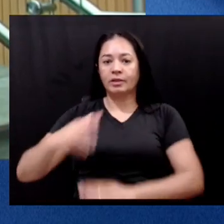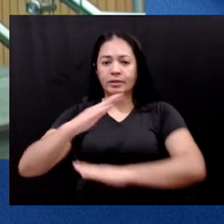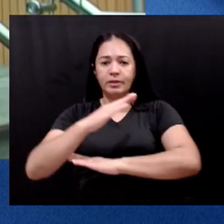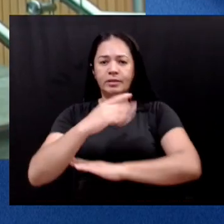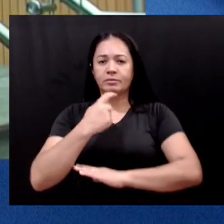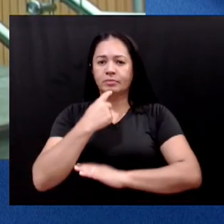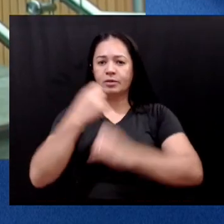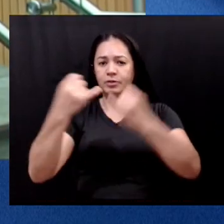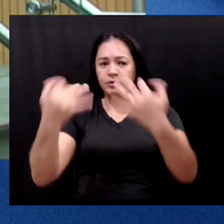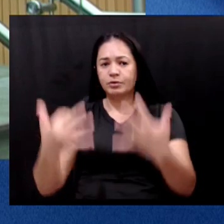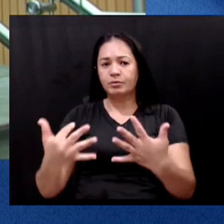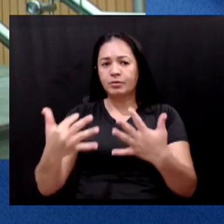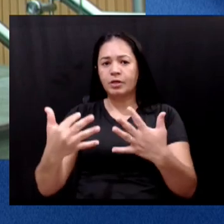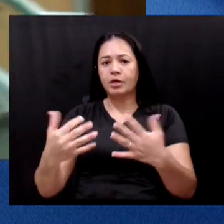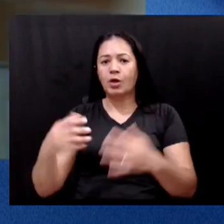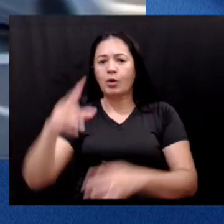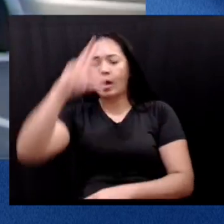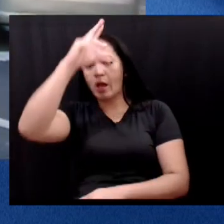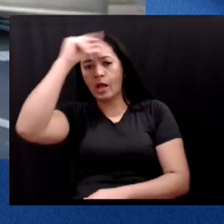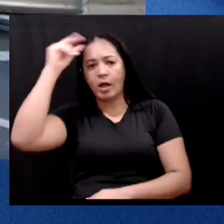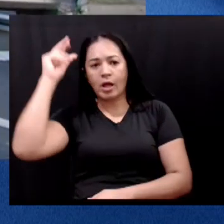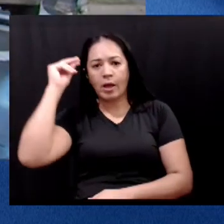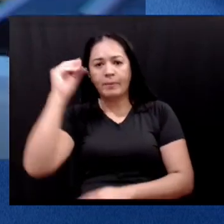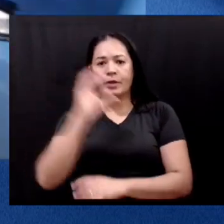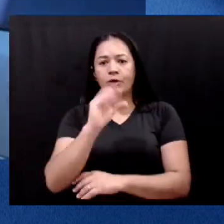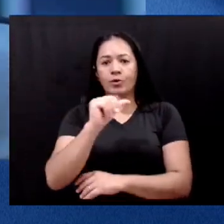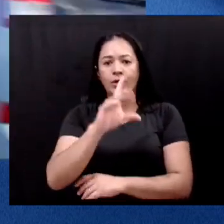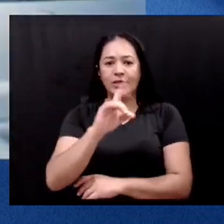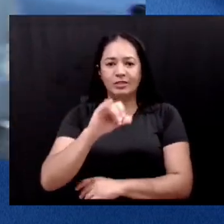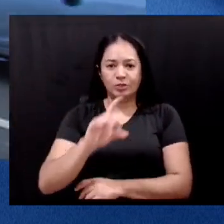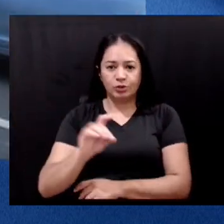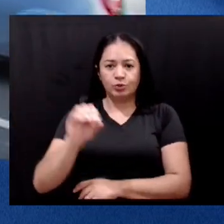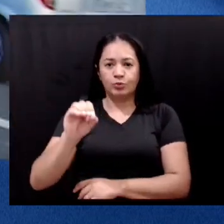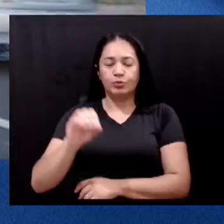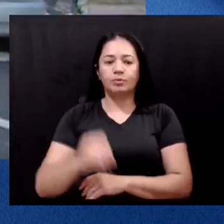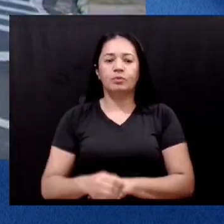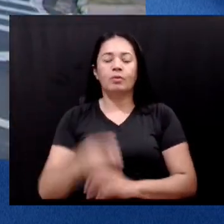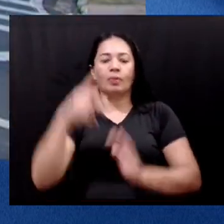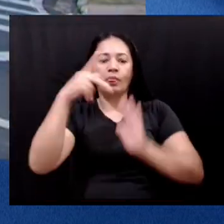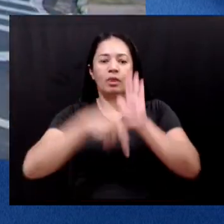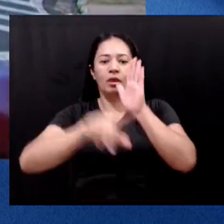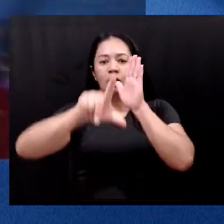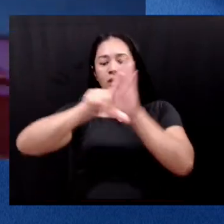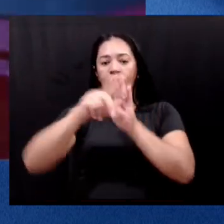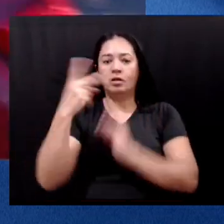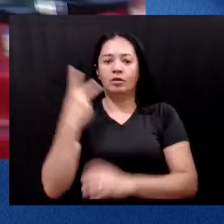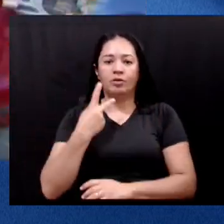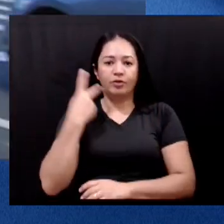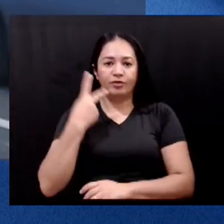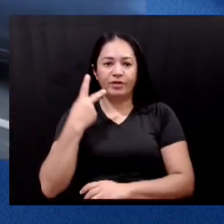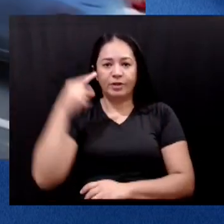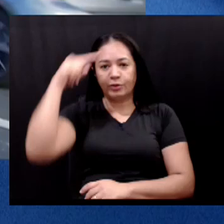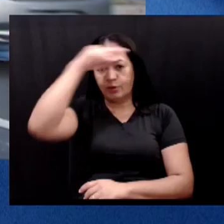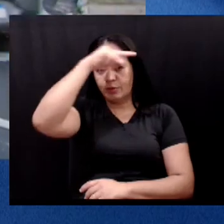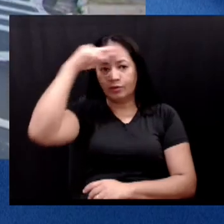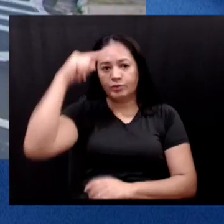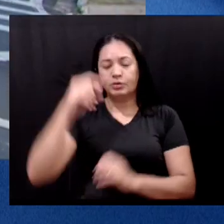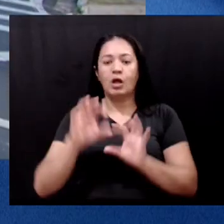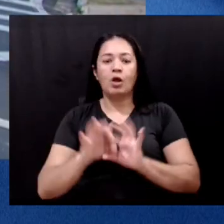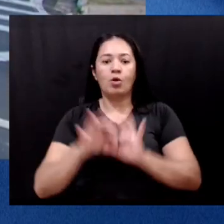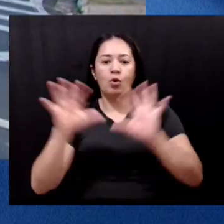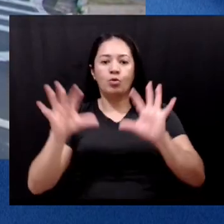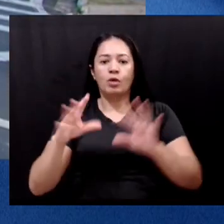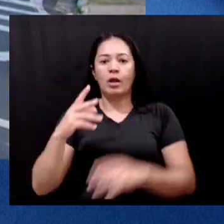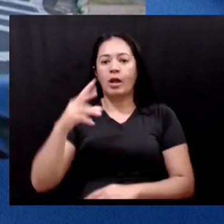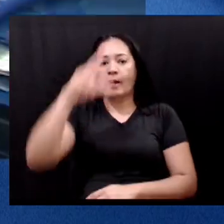a Prefeitura e o Cândido Ferreira. Projeto de lei do vereador Felipe Marquesi autoriza a Prefeitura a